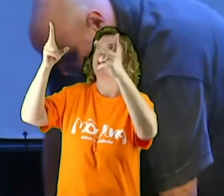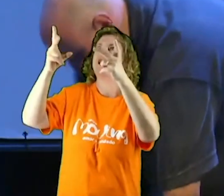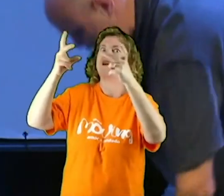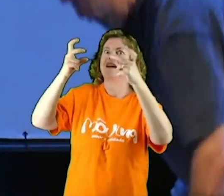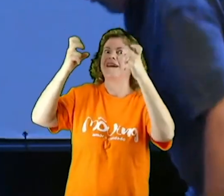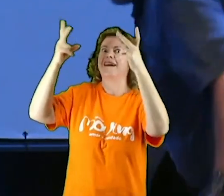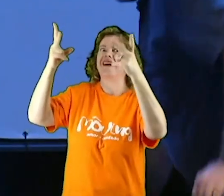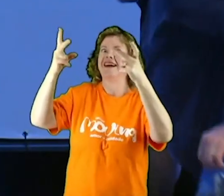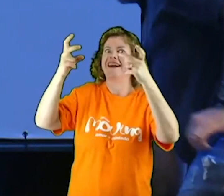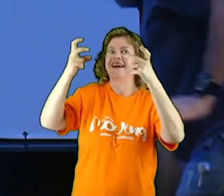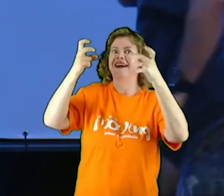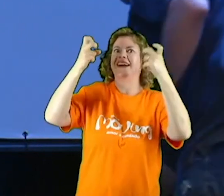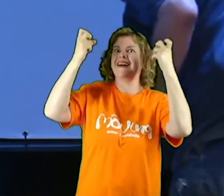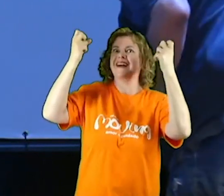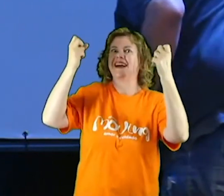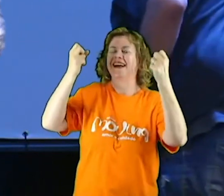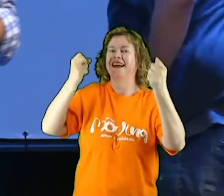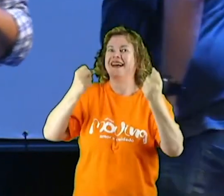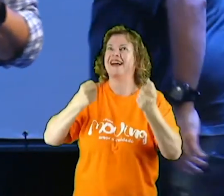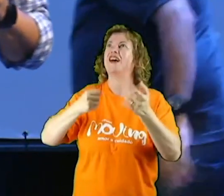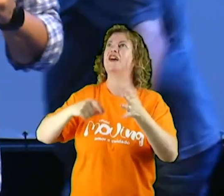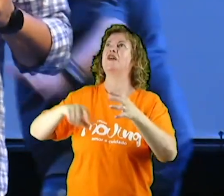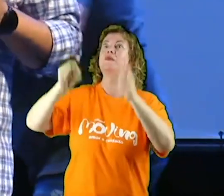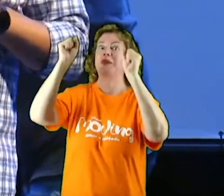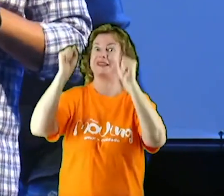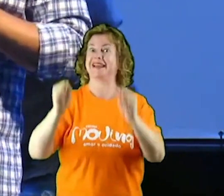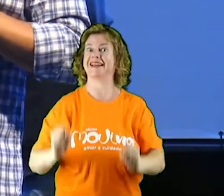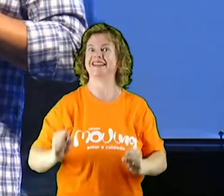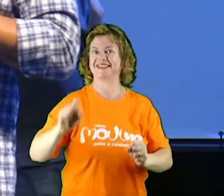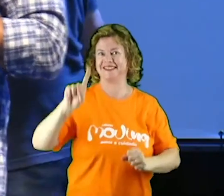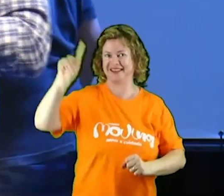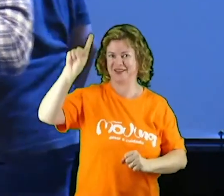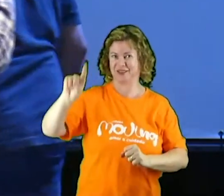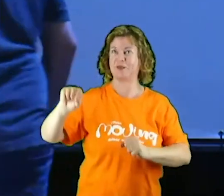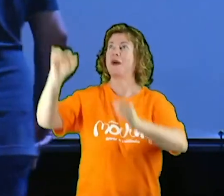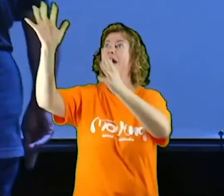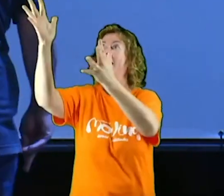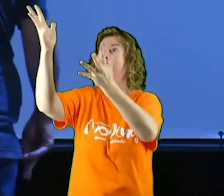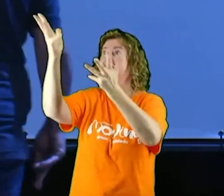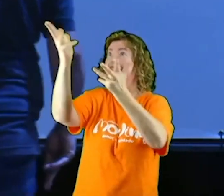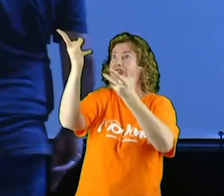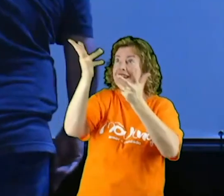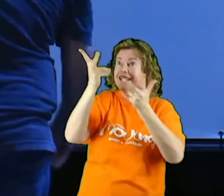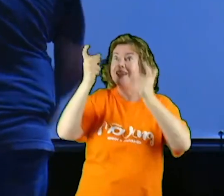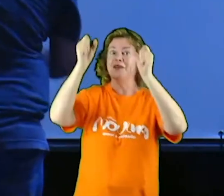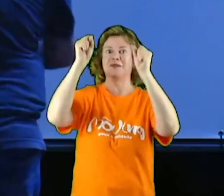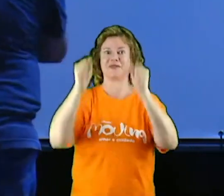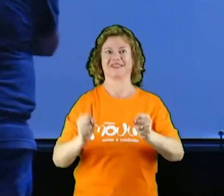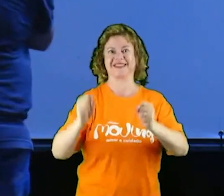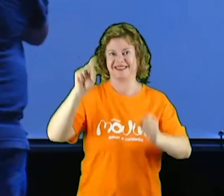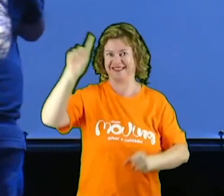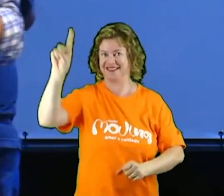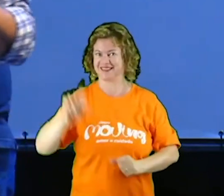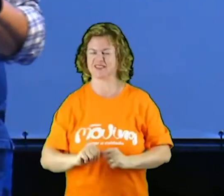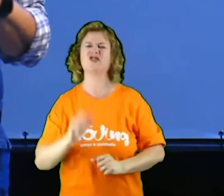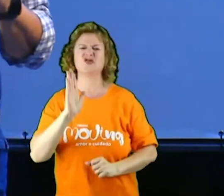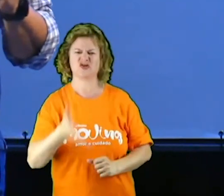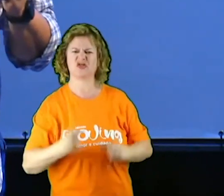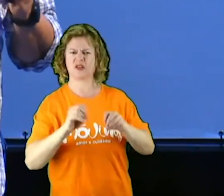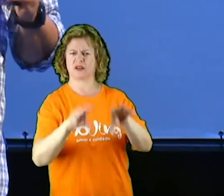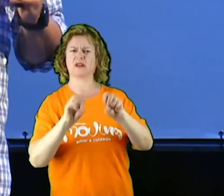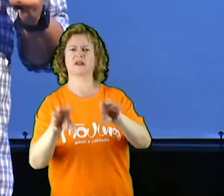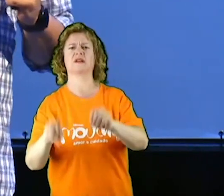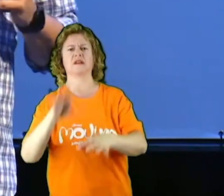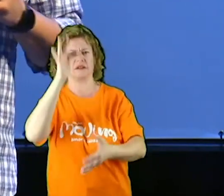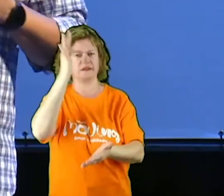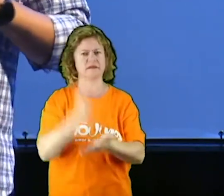ministrei aqui de muitas maneiras a respeito de fé, a respeito de milagres e a respeito do